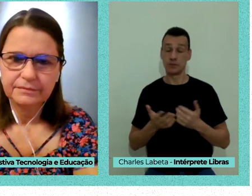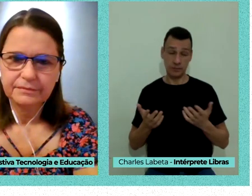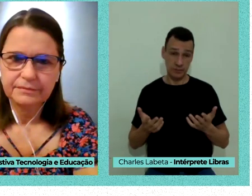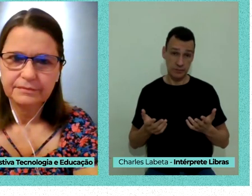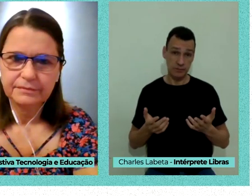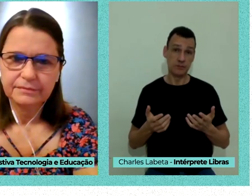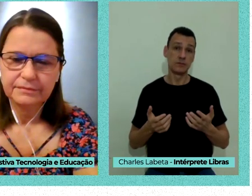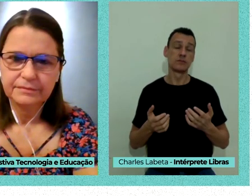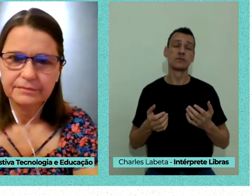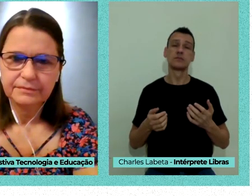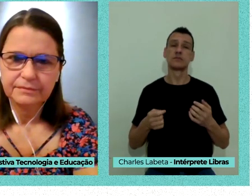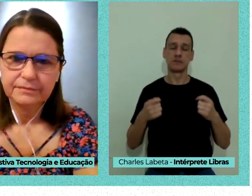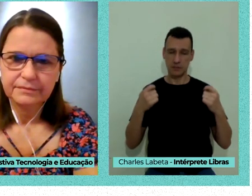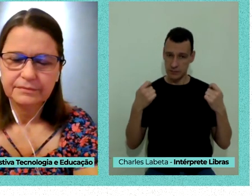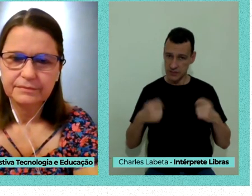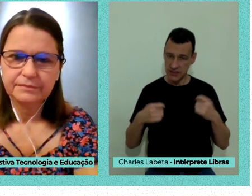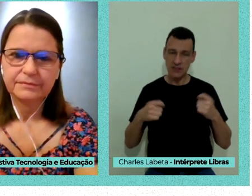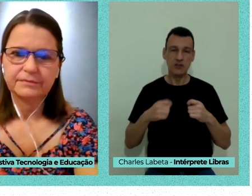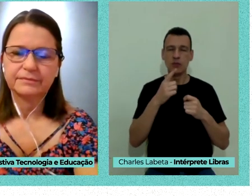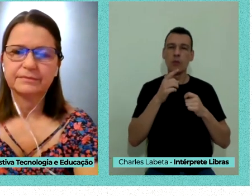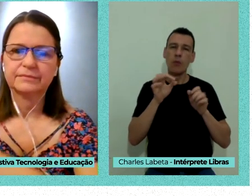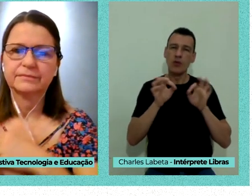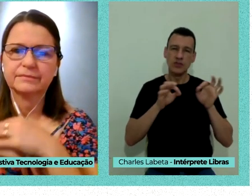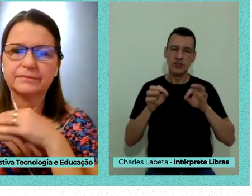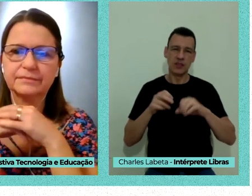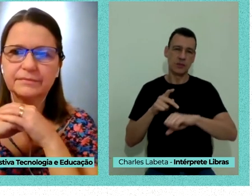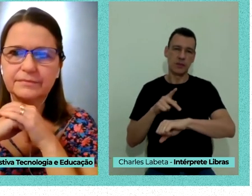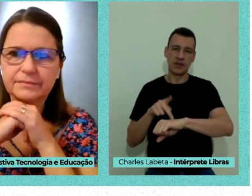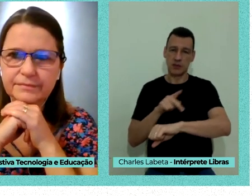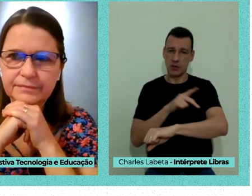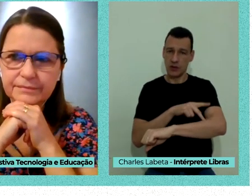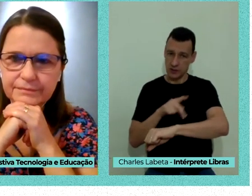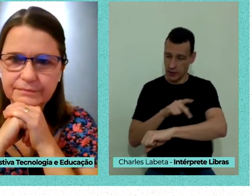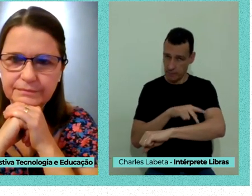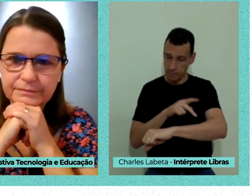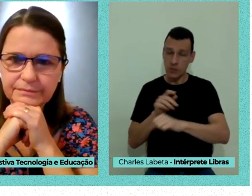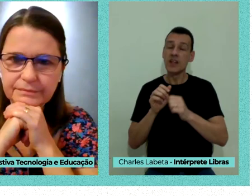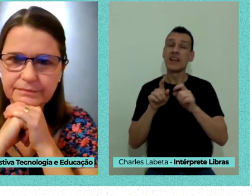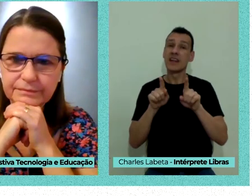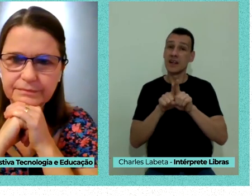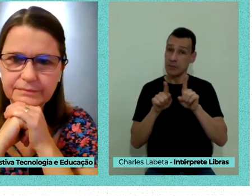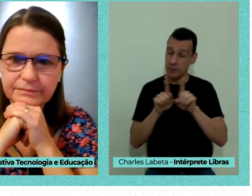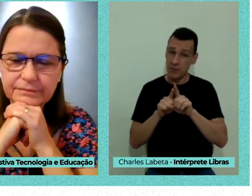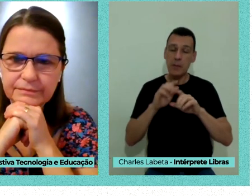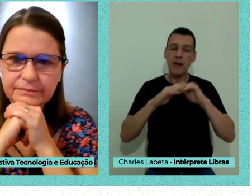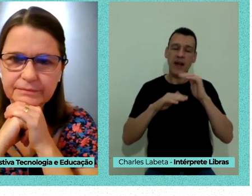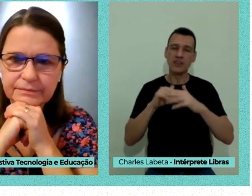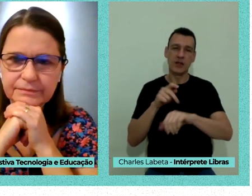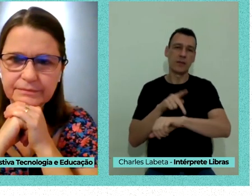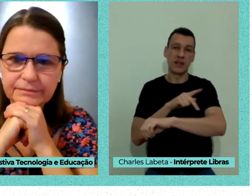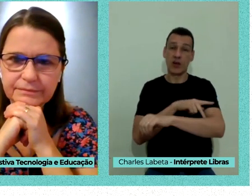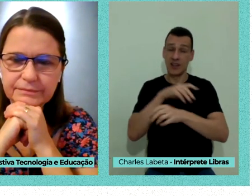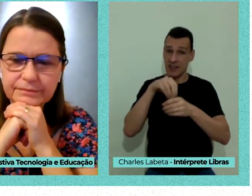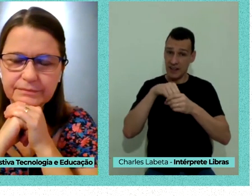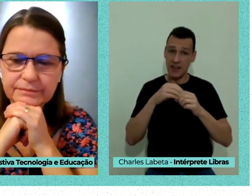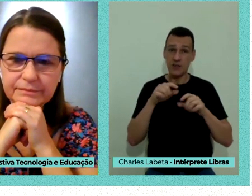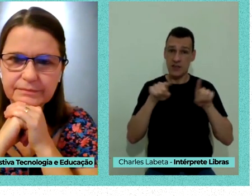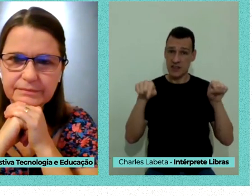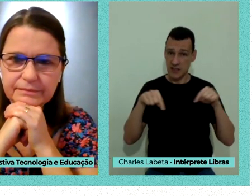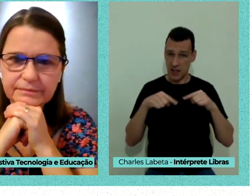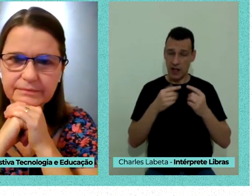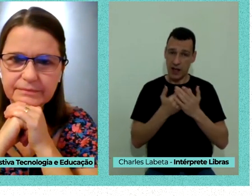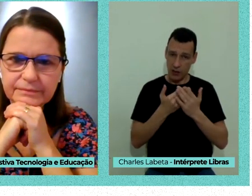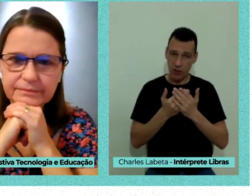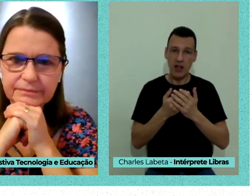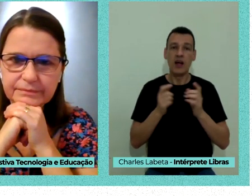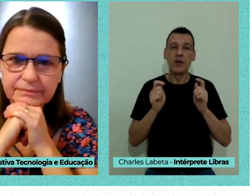um projeto pedagógico, junto com as práticas pedagógicas dentro de sala de aula, que traga essa cultura e história